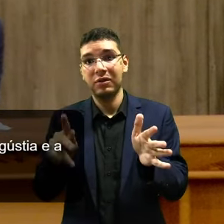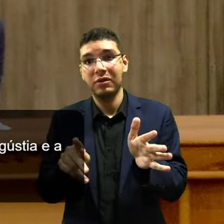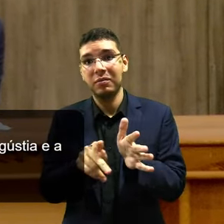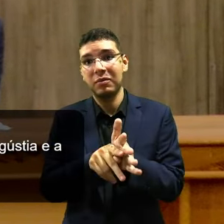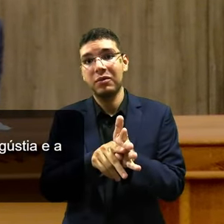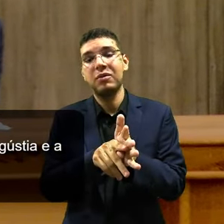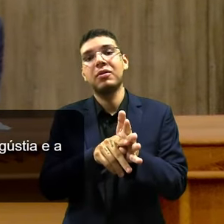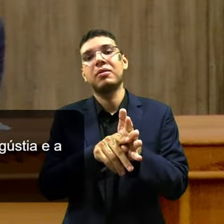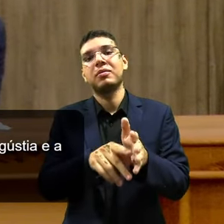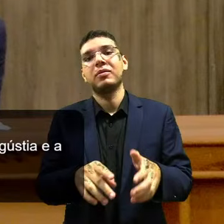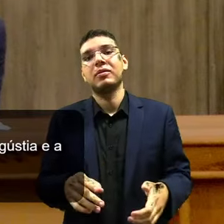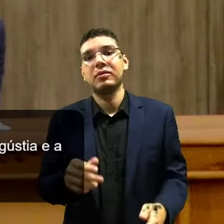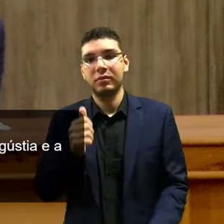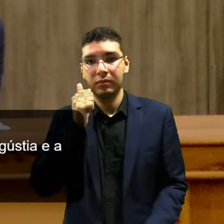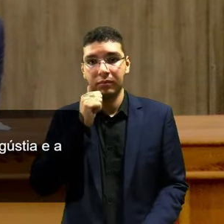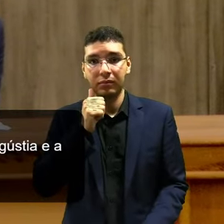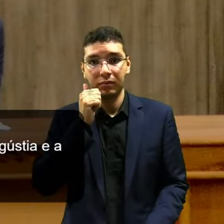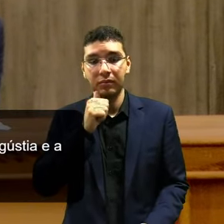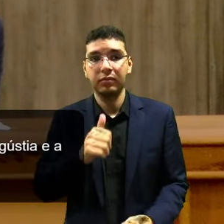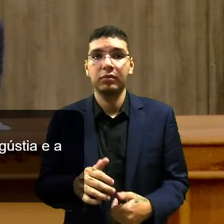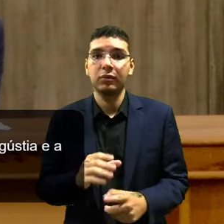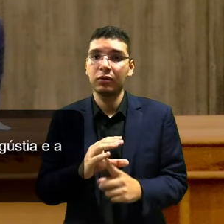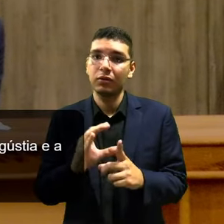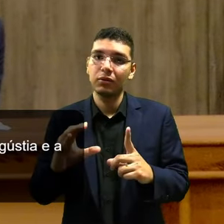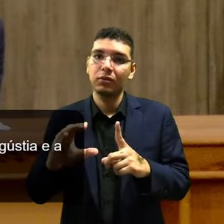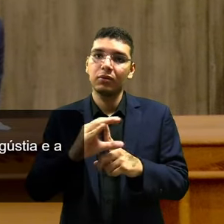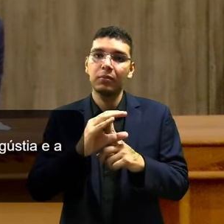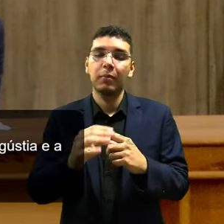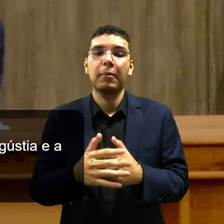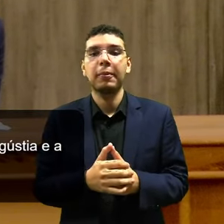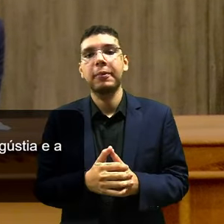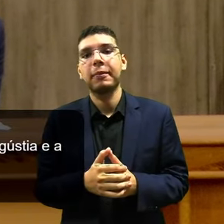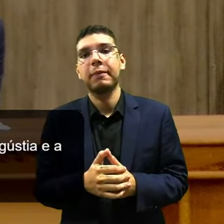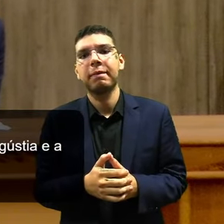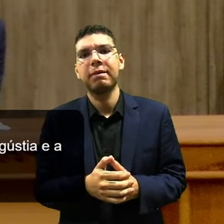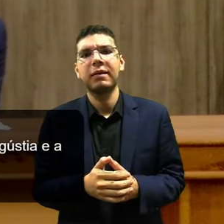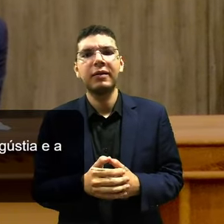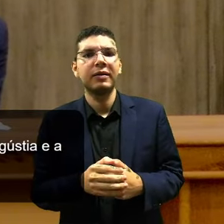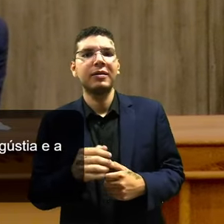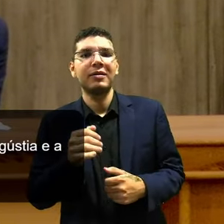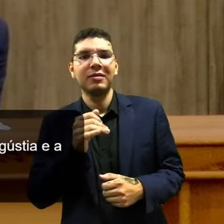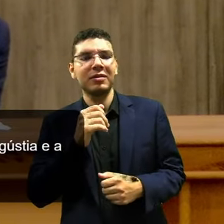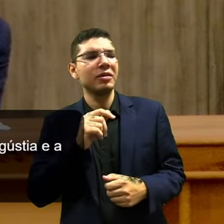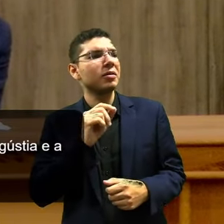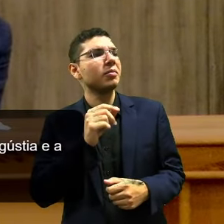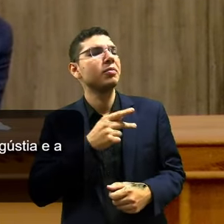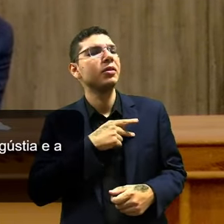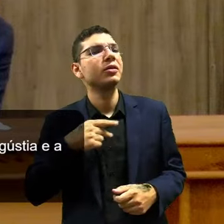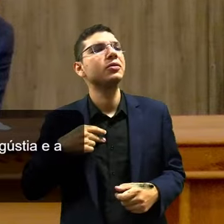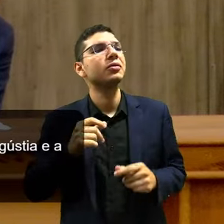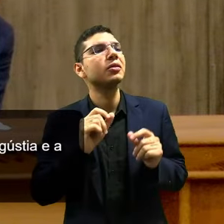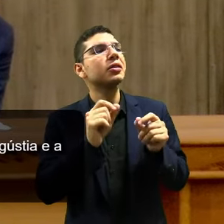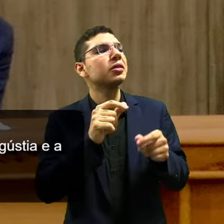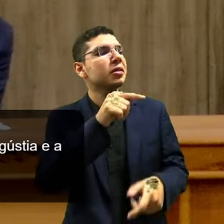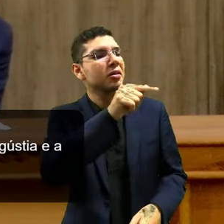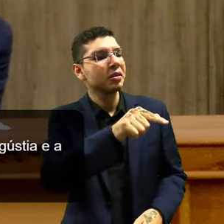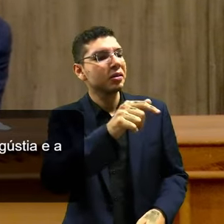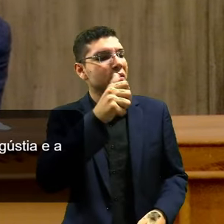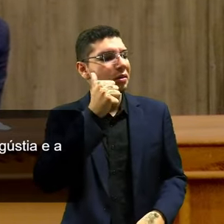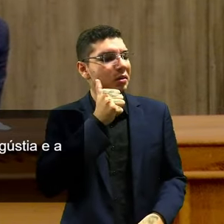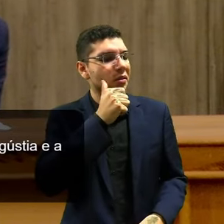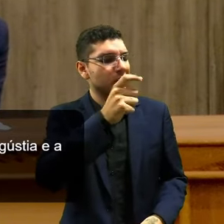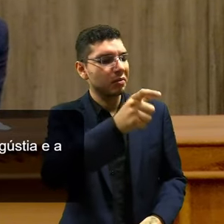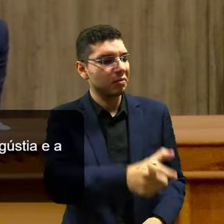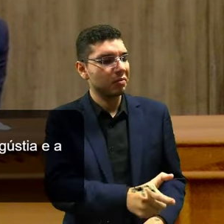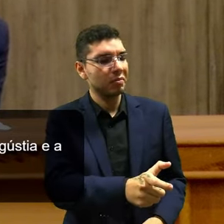que a gente até se assusta aqui mesmo na s Eu disse Pastor Wagner aquela ali quem é el dis não também não tô sabendo não